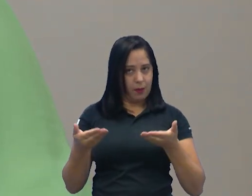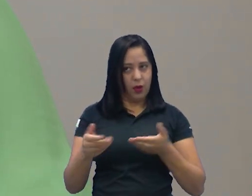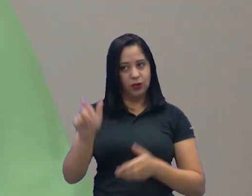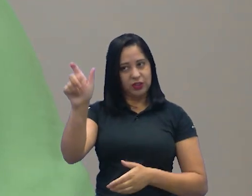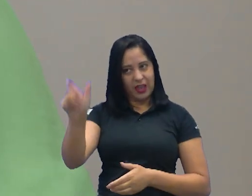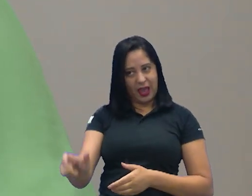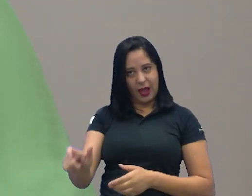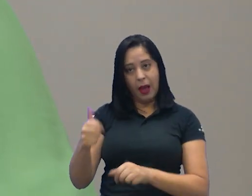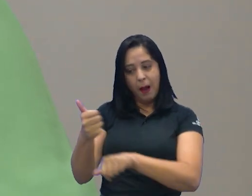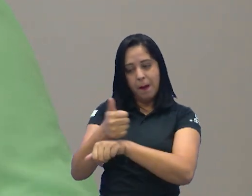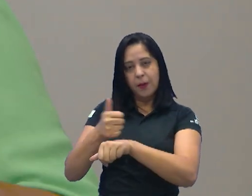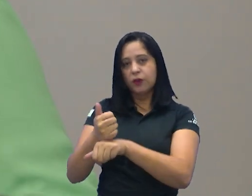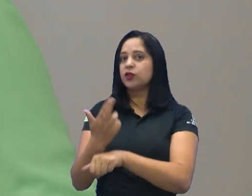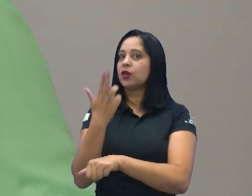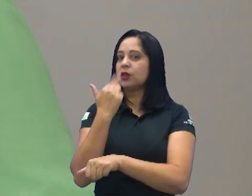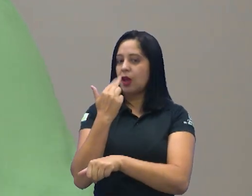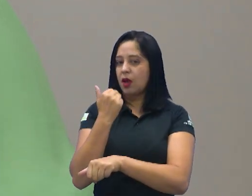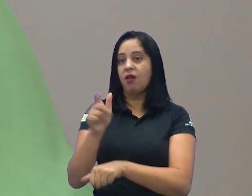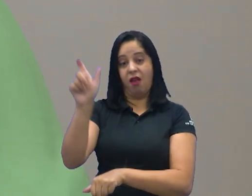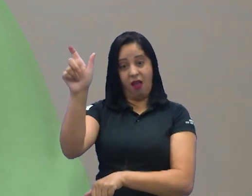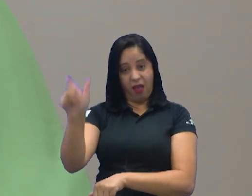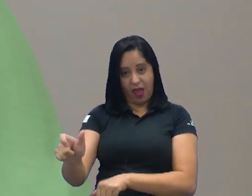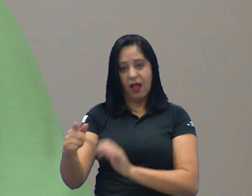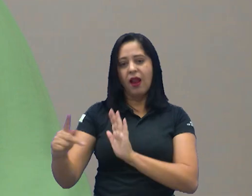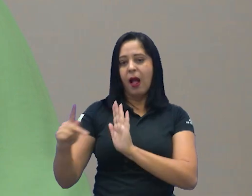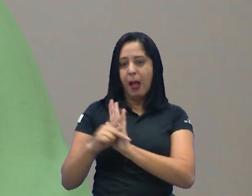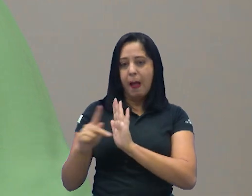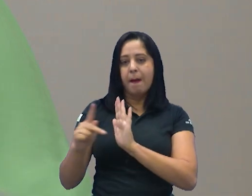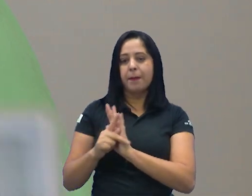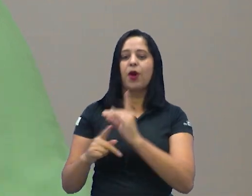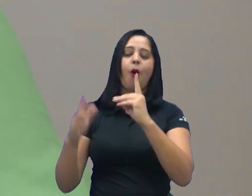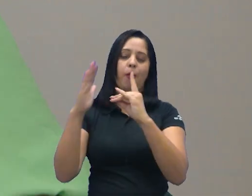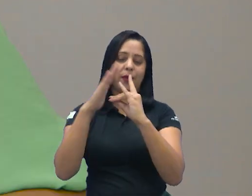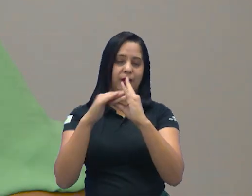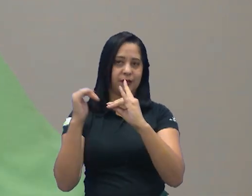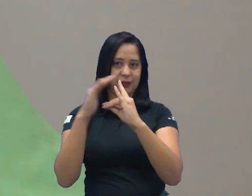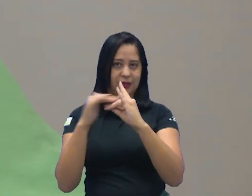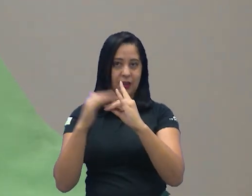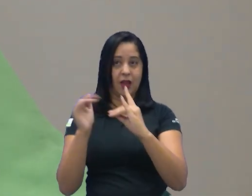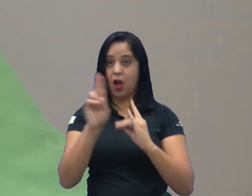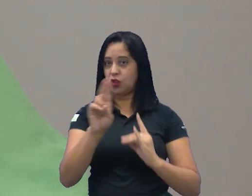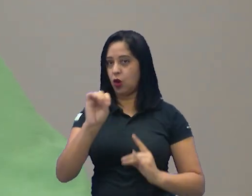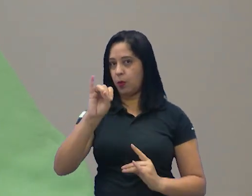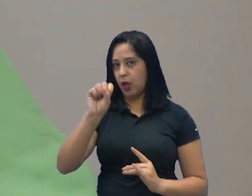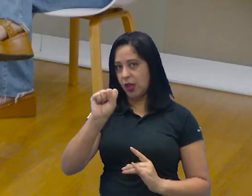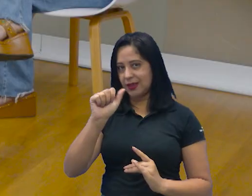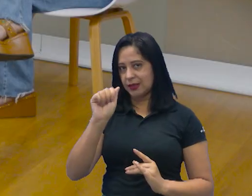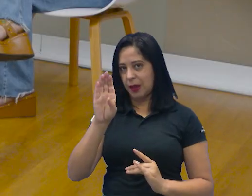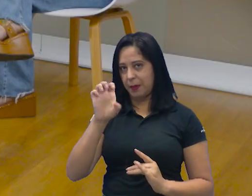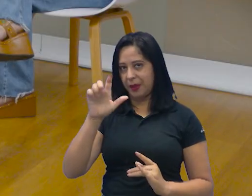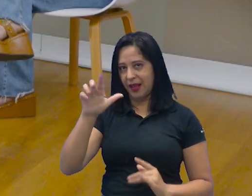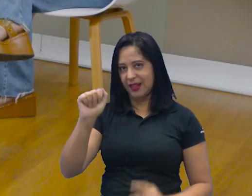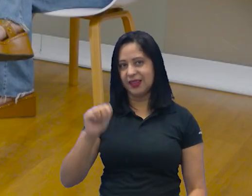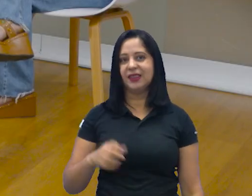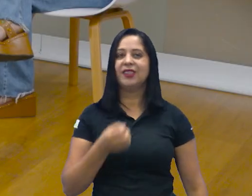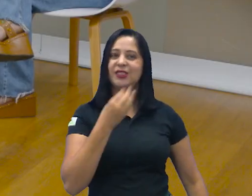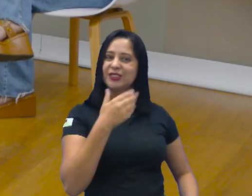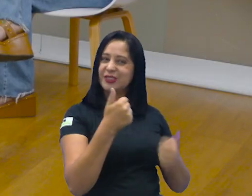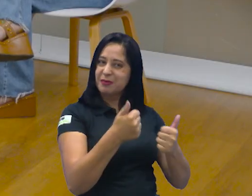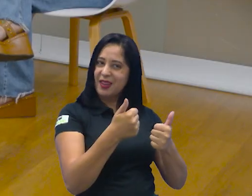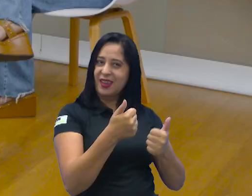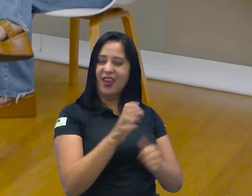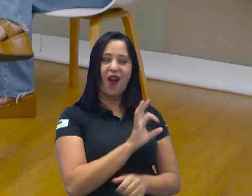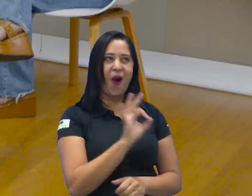nutricionista vegetariana e esportiva Isabela Bernardi. Tudo bem, Isabela? Tudo e com você, Gi? Tudo ótimo,